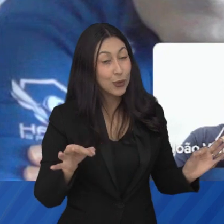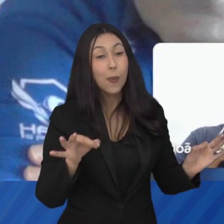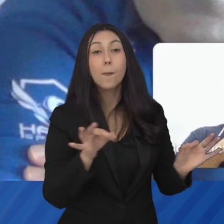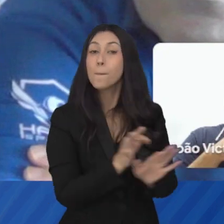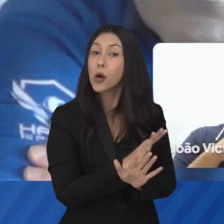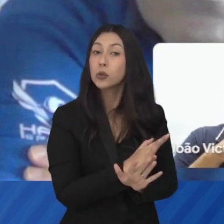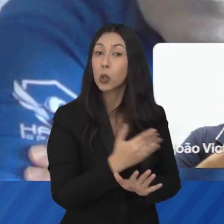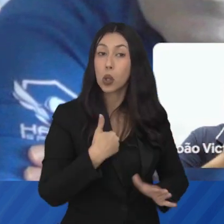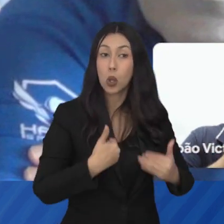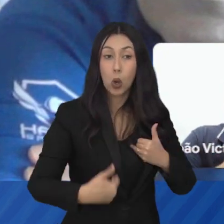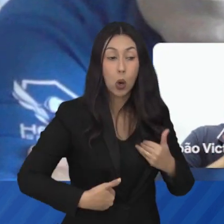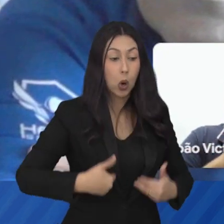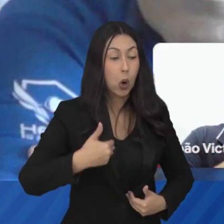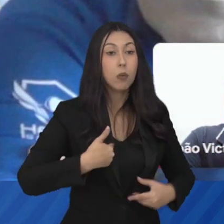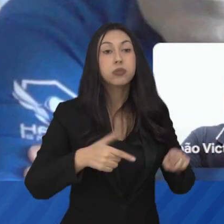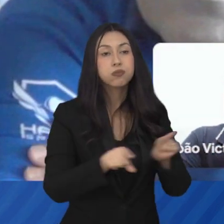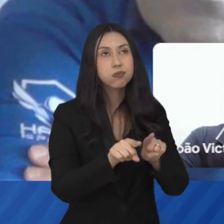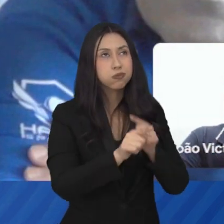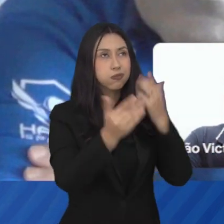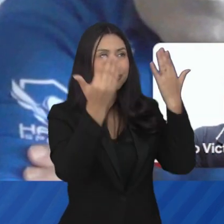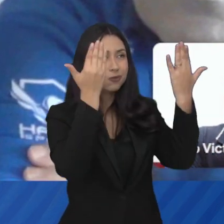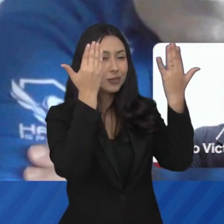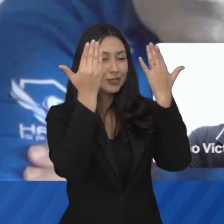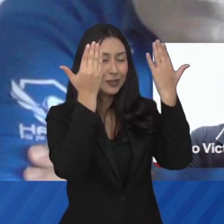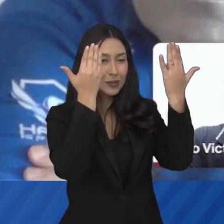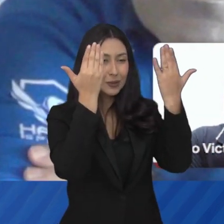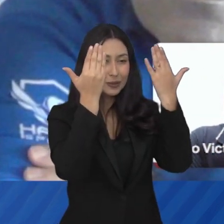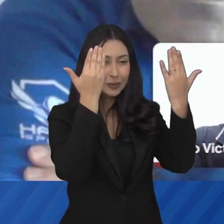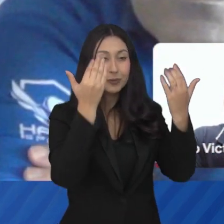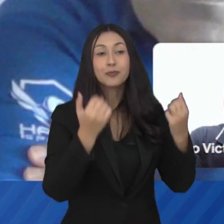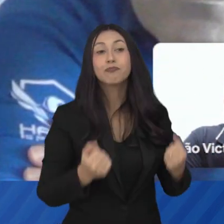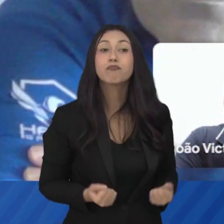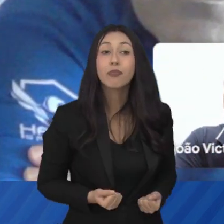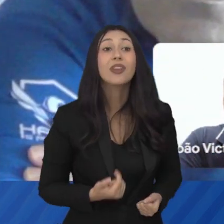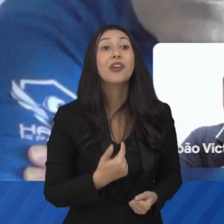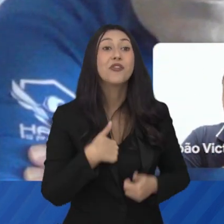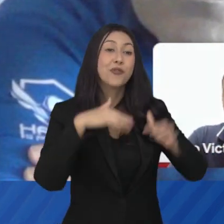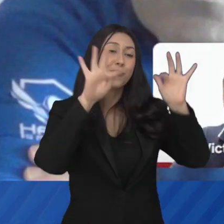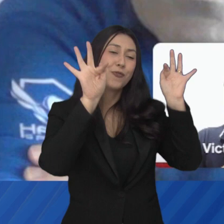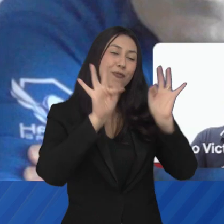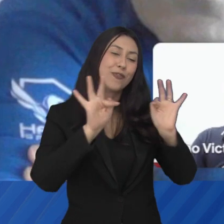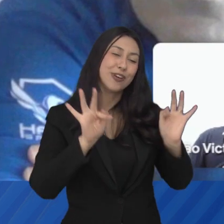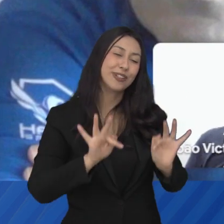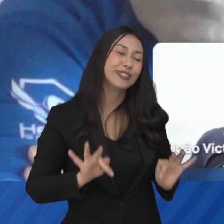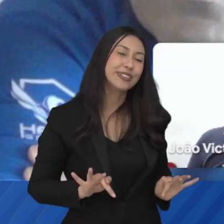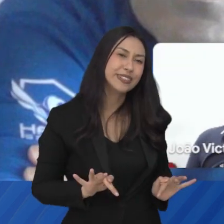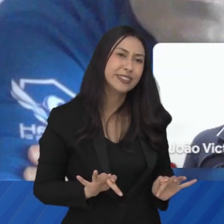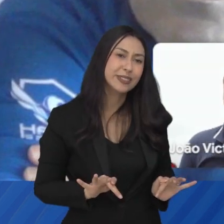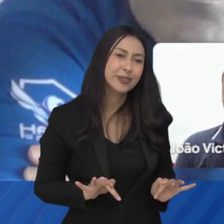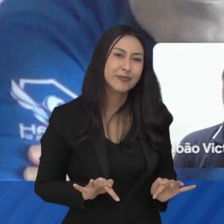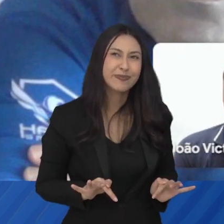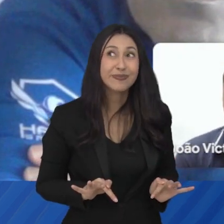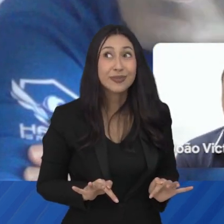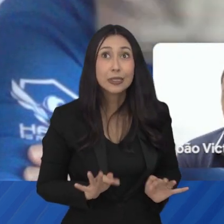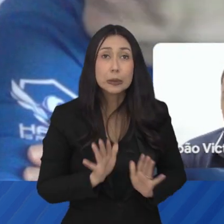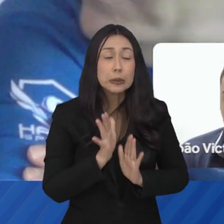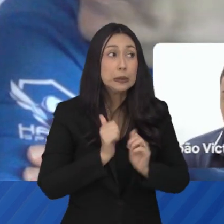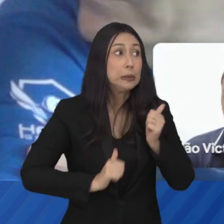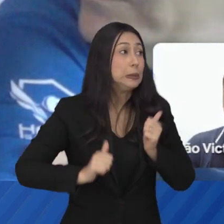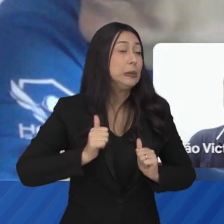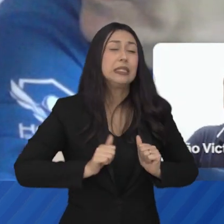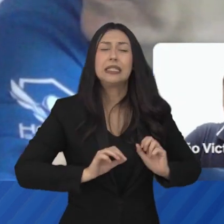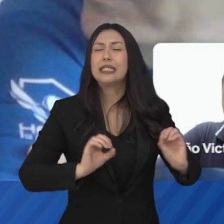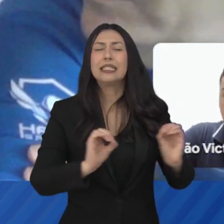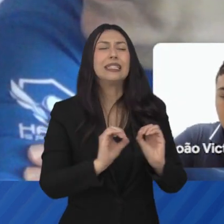eu estou bem preparada, não só fisicamente, mas psicologicamente também. Eu estou muito feliz, eu não estou